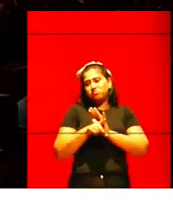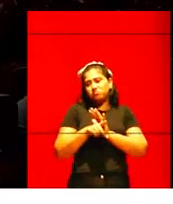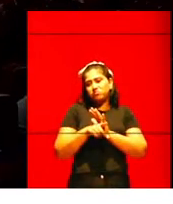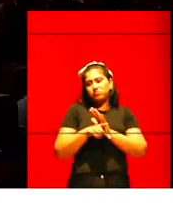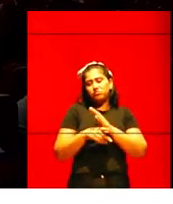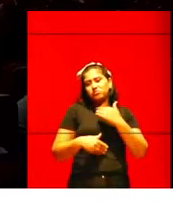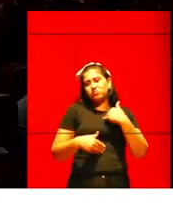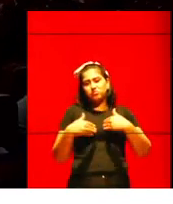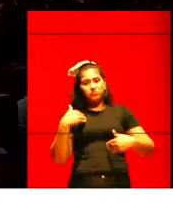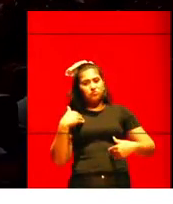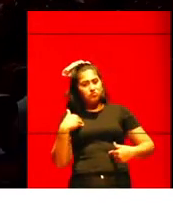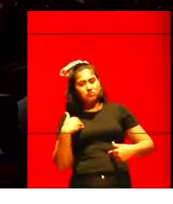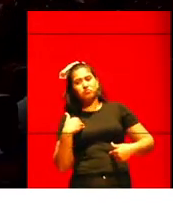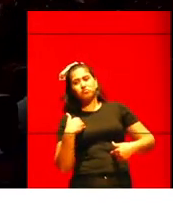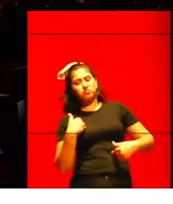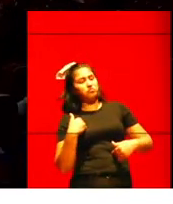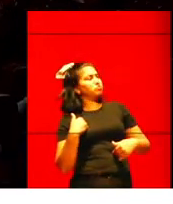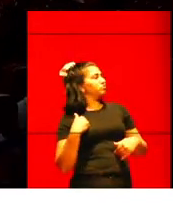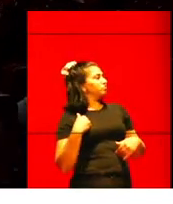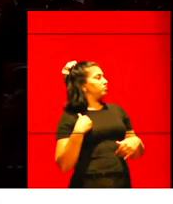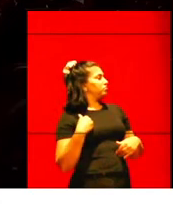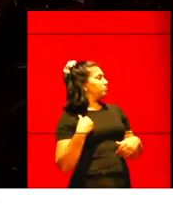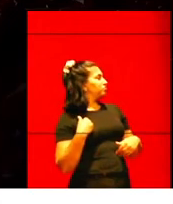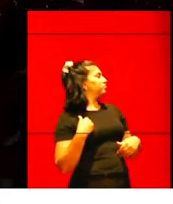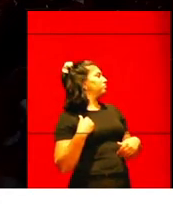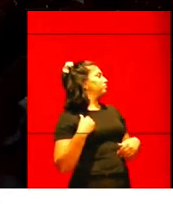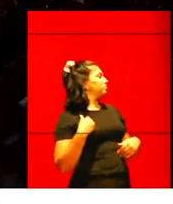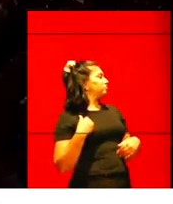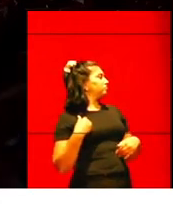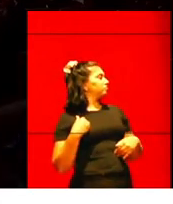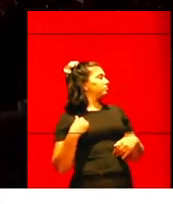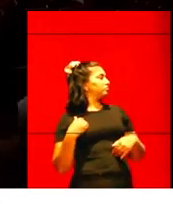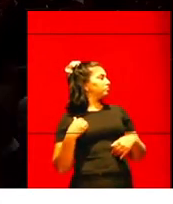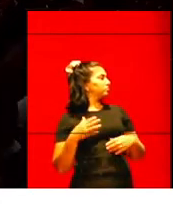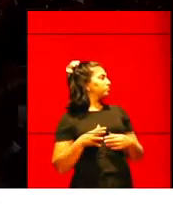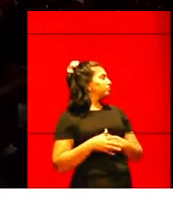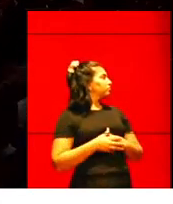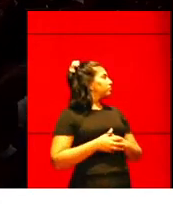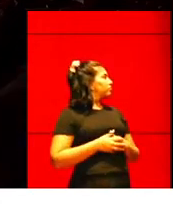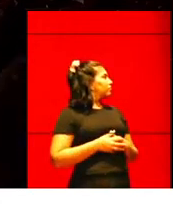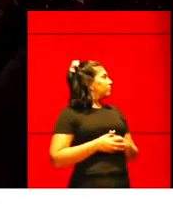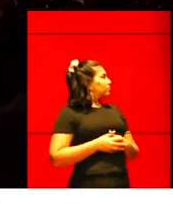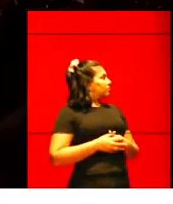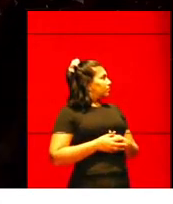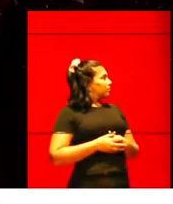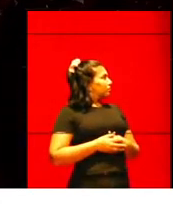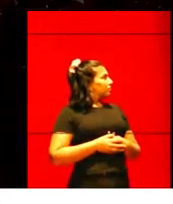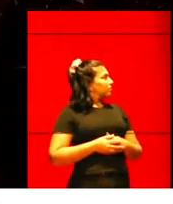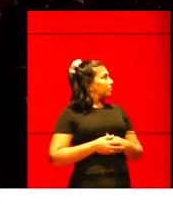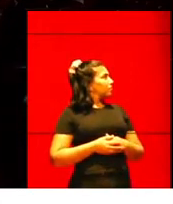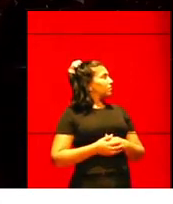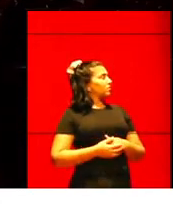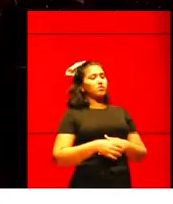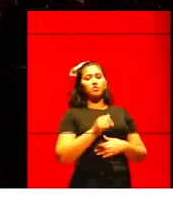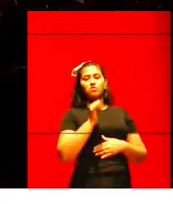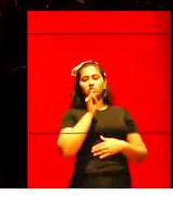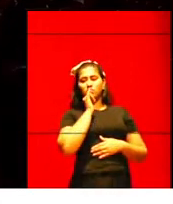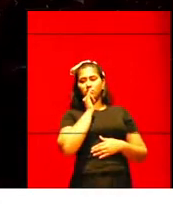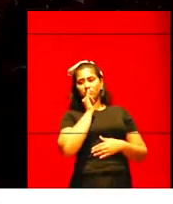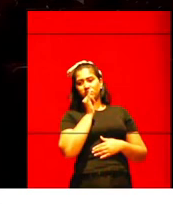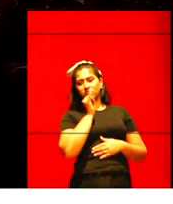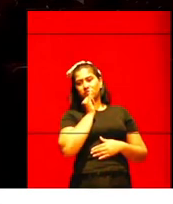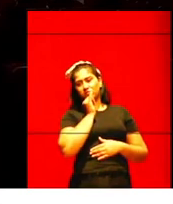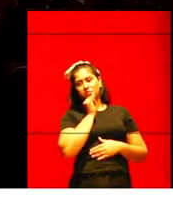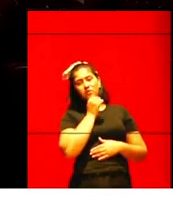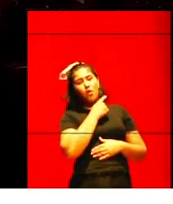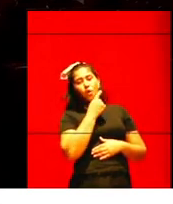só. Cadê? Não coloquei? Não, mas eu vou falar. O colesterol, ele é o precursor dos hormônios sexuais.